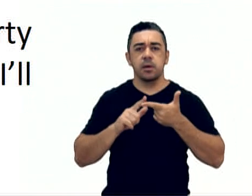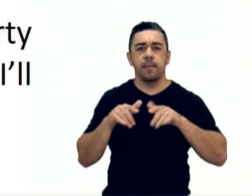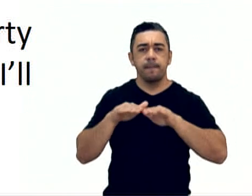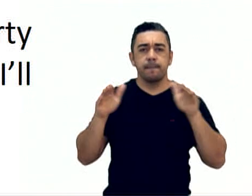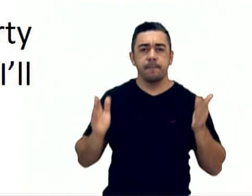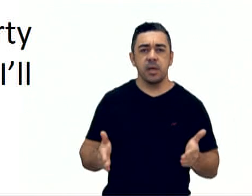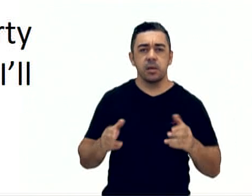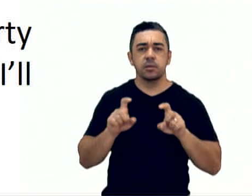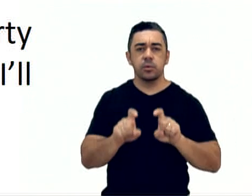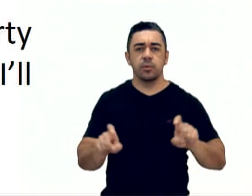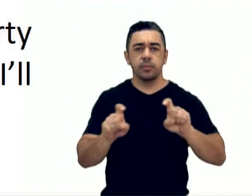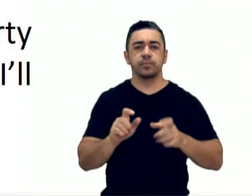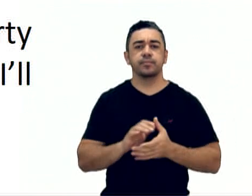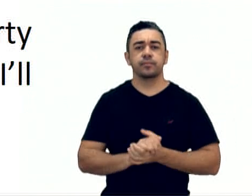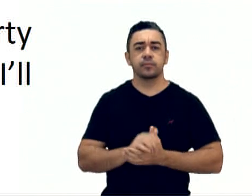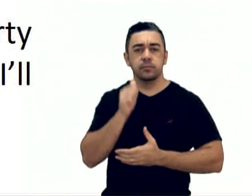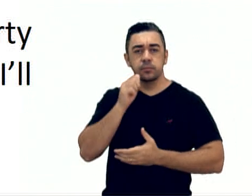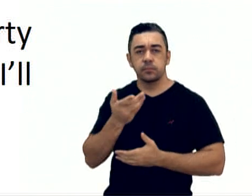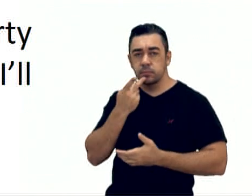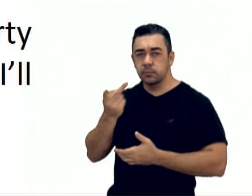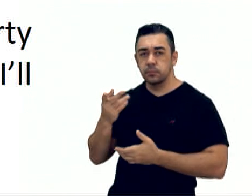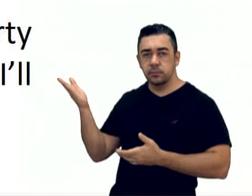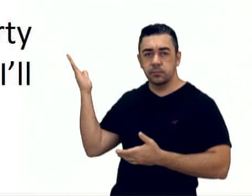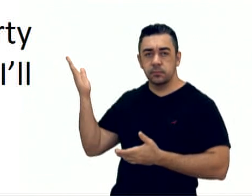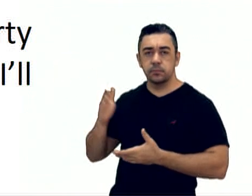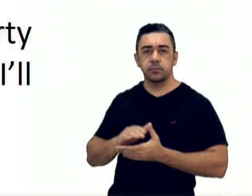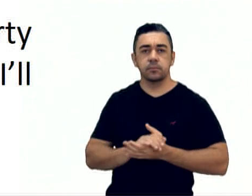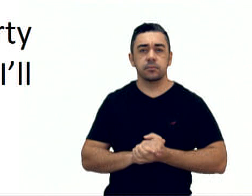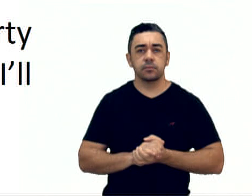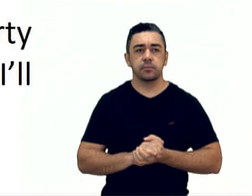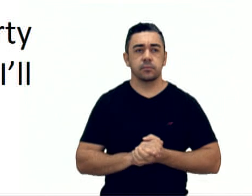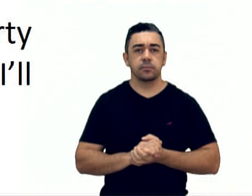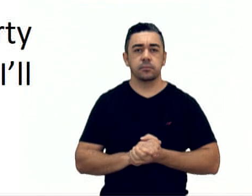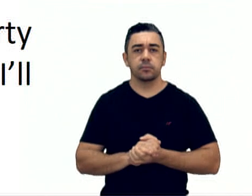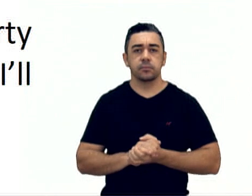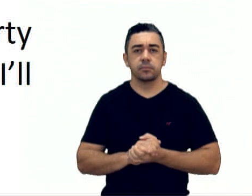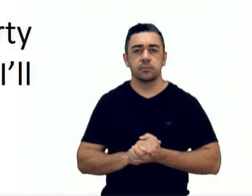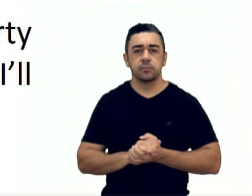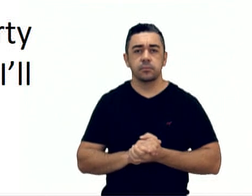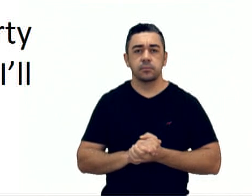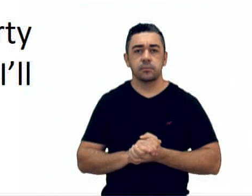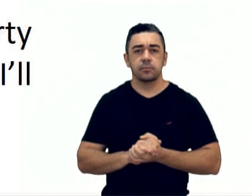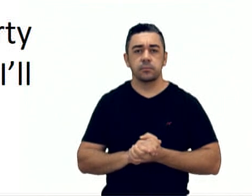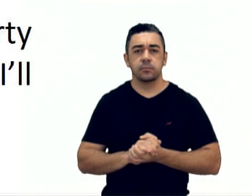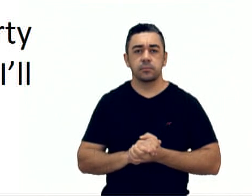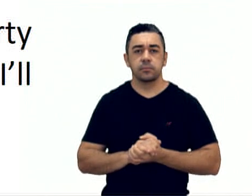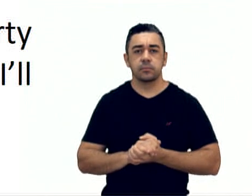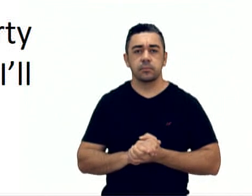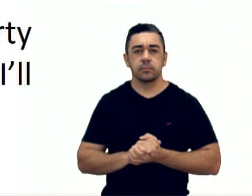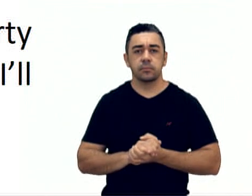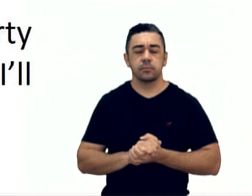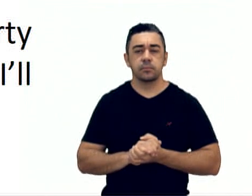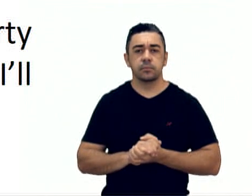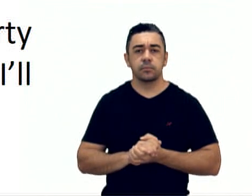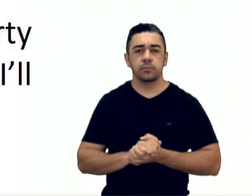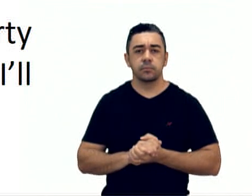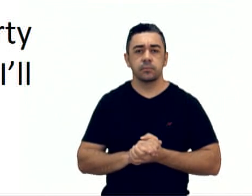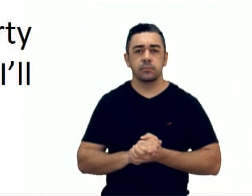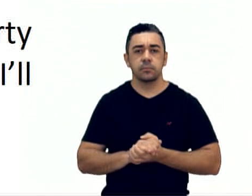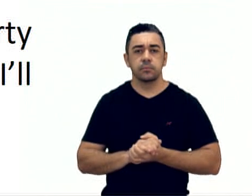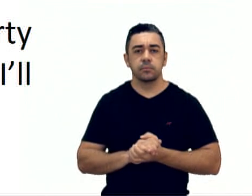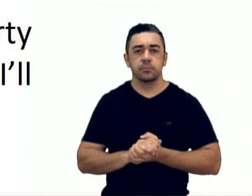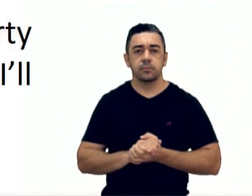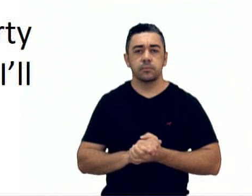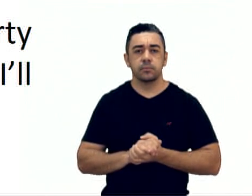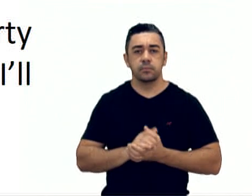diz assim, "And if I ever catch you download dirty pictures from the internet again, young